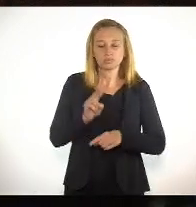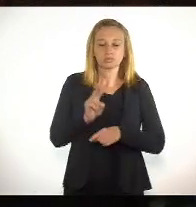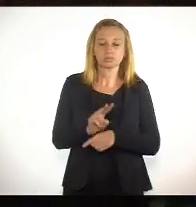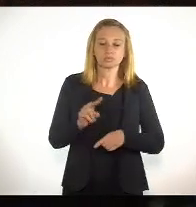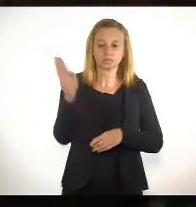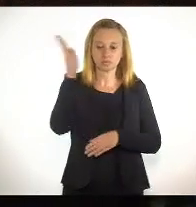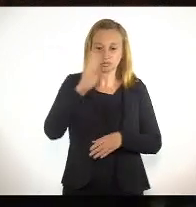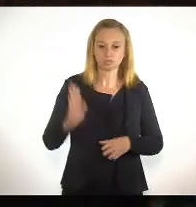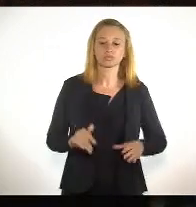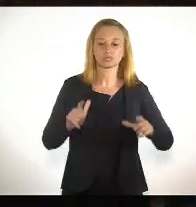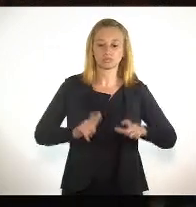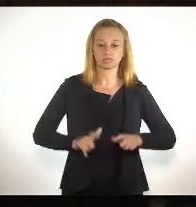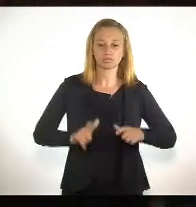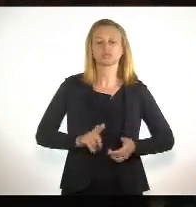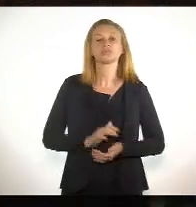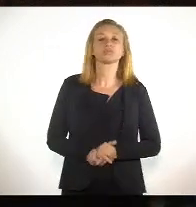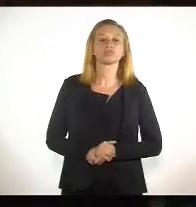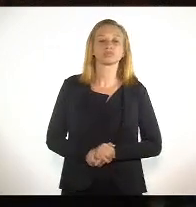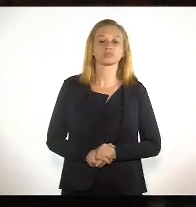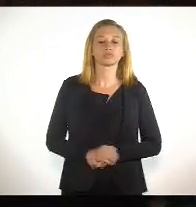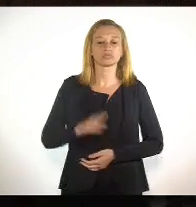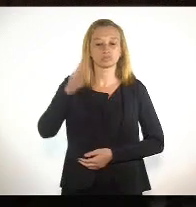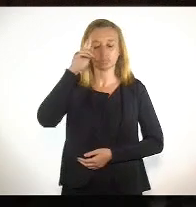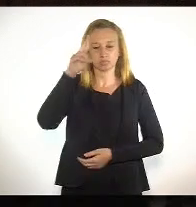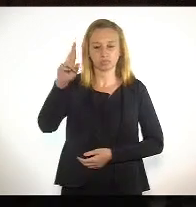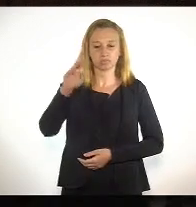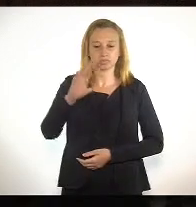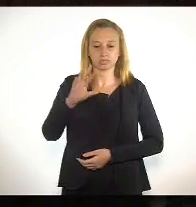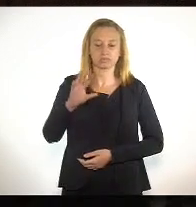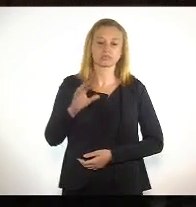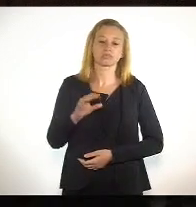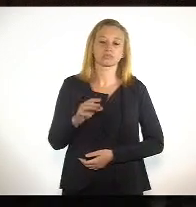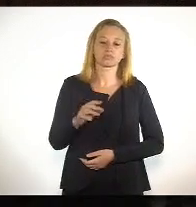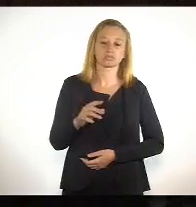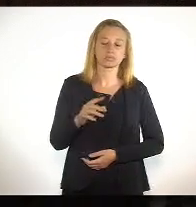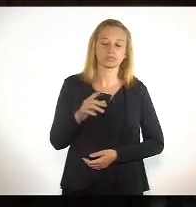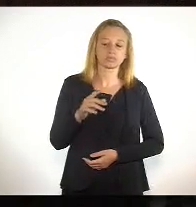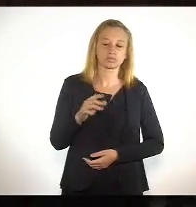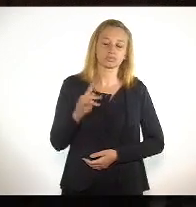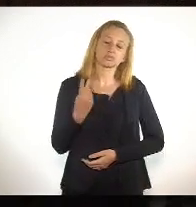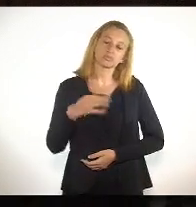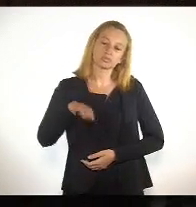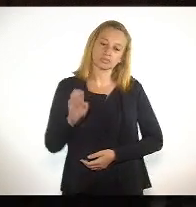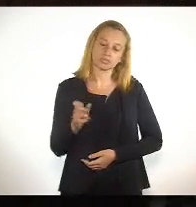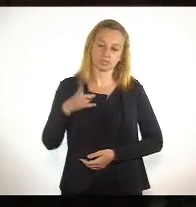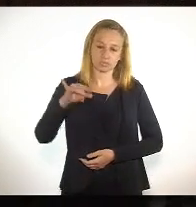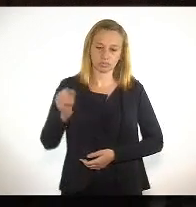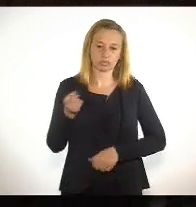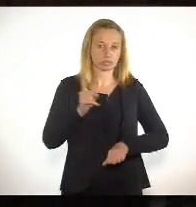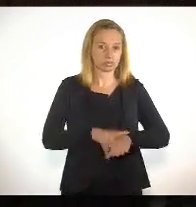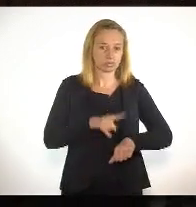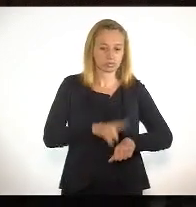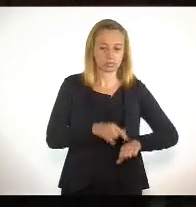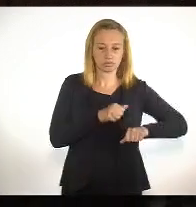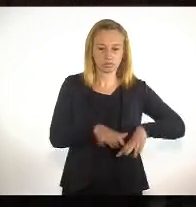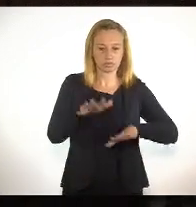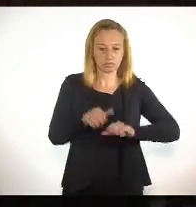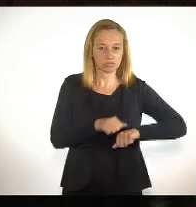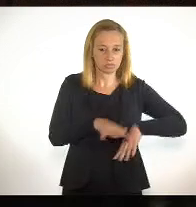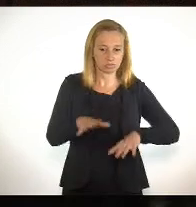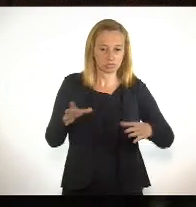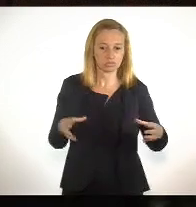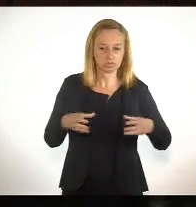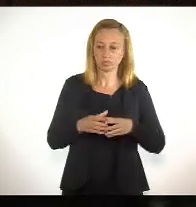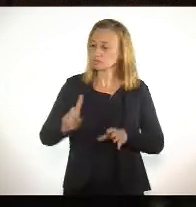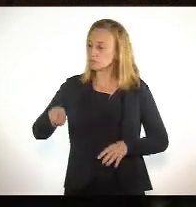território brasileiro. O capitão Henrique Dias, naquele comando daquela tropa de negros, ao